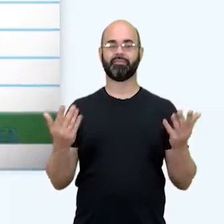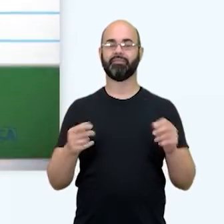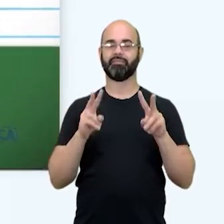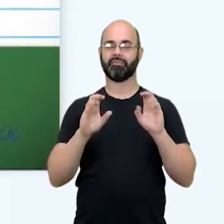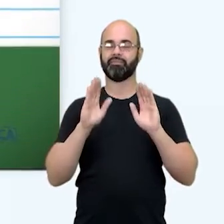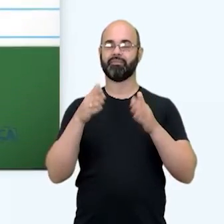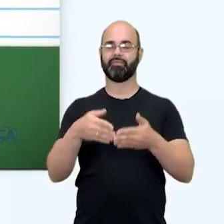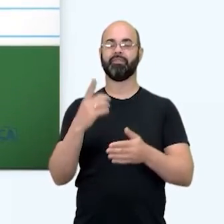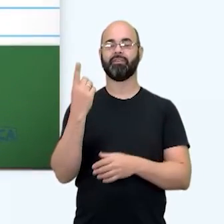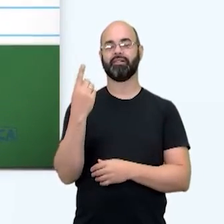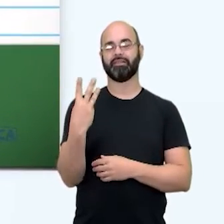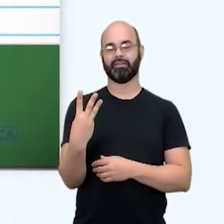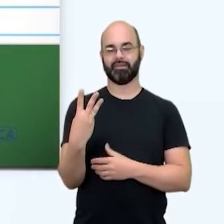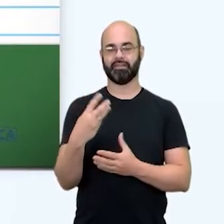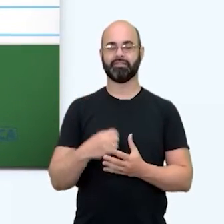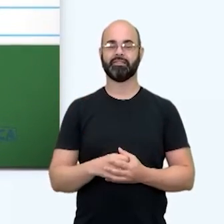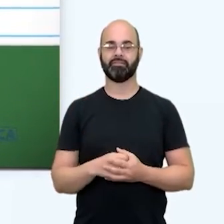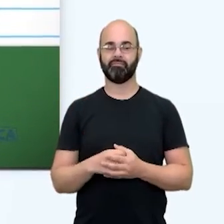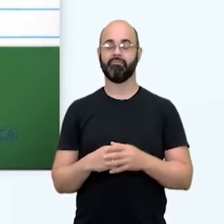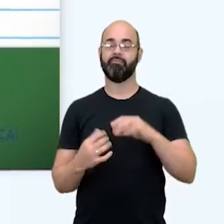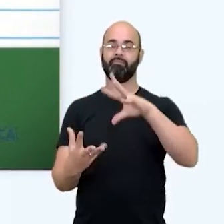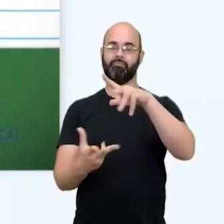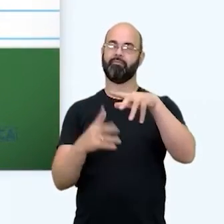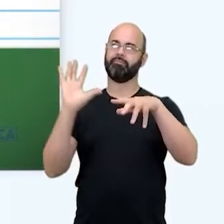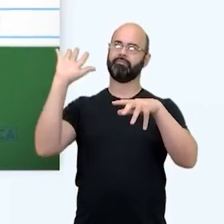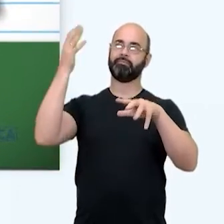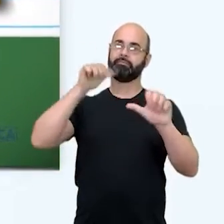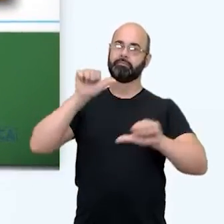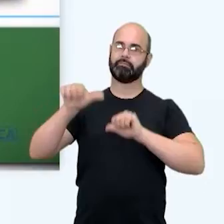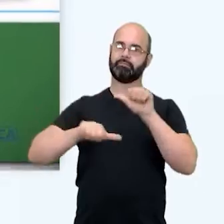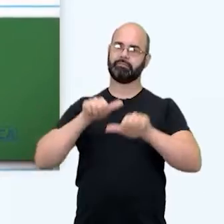Objetivo 13, Ação contra a Mudança Global do Clima.